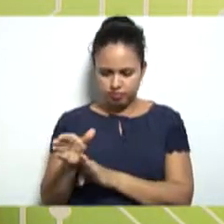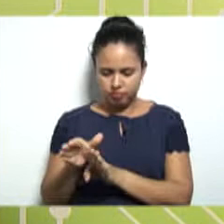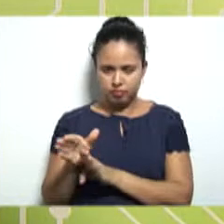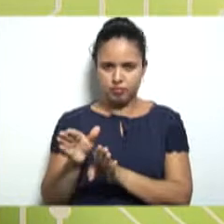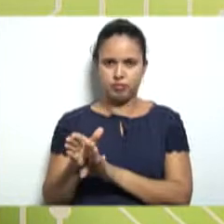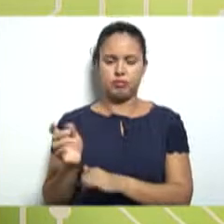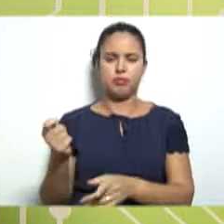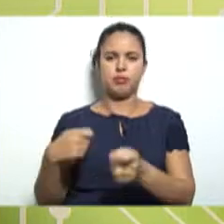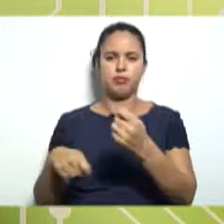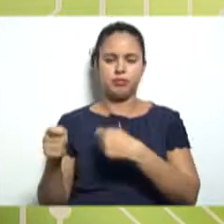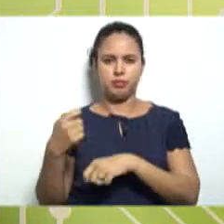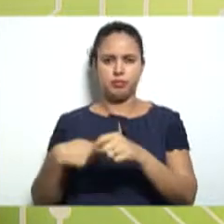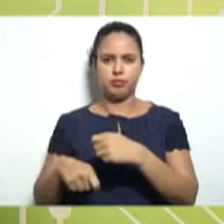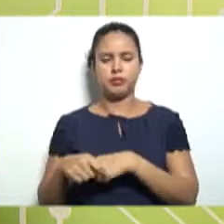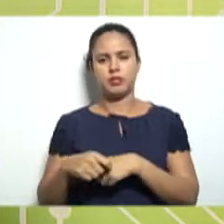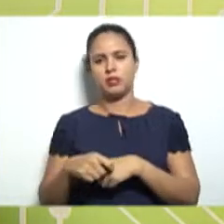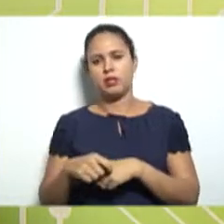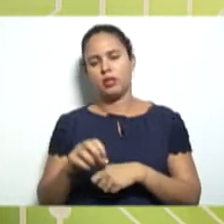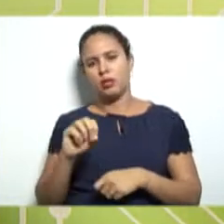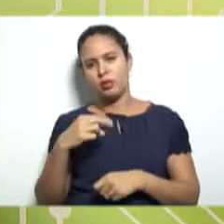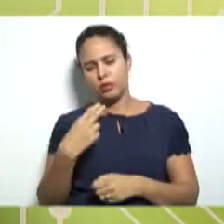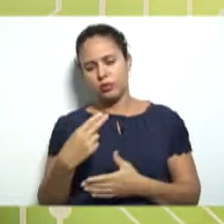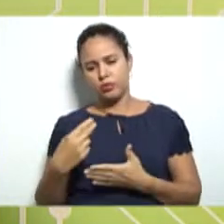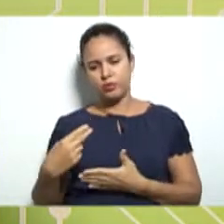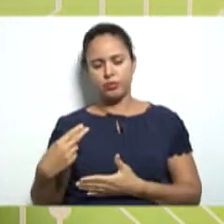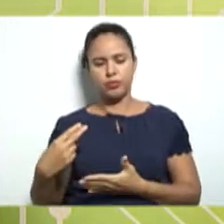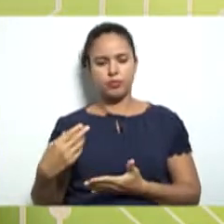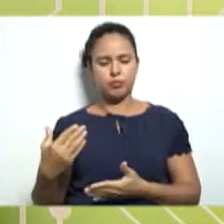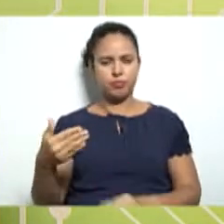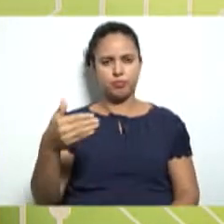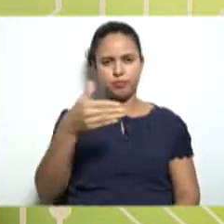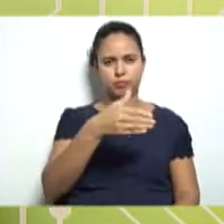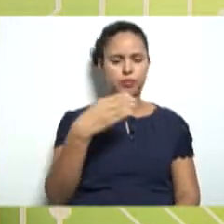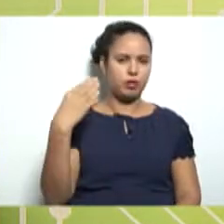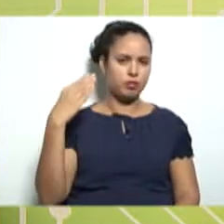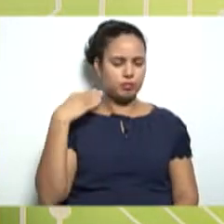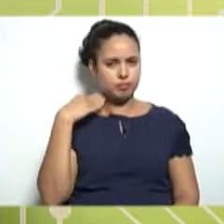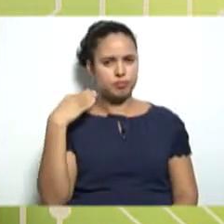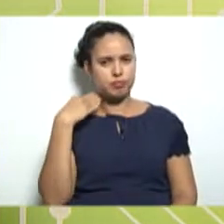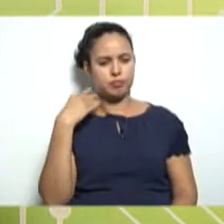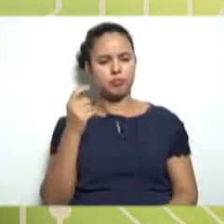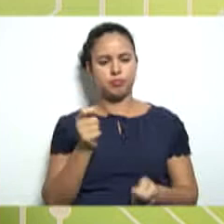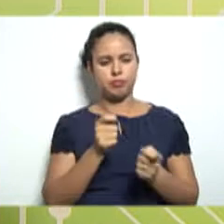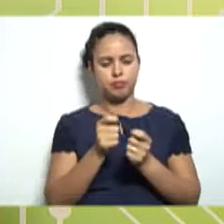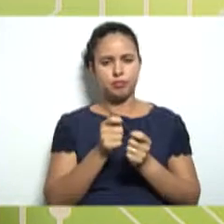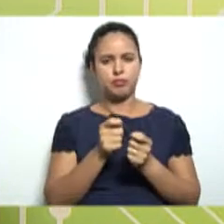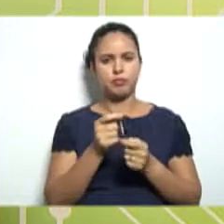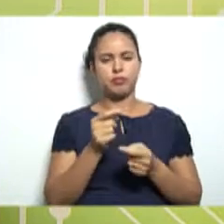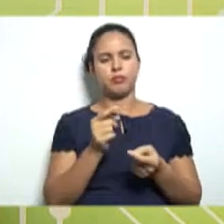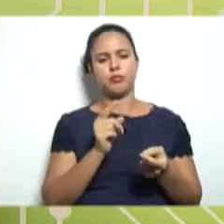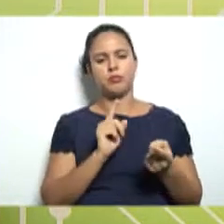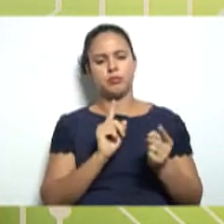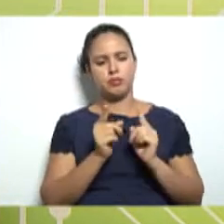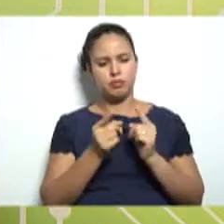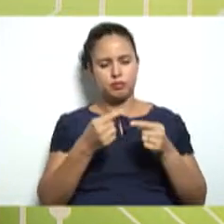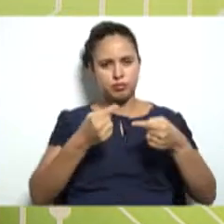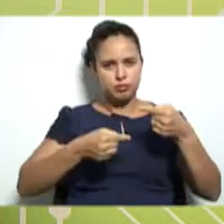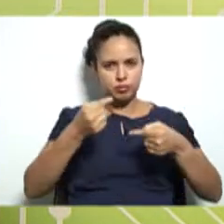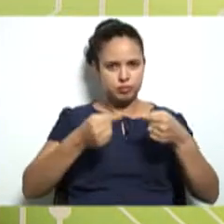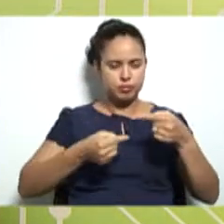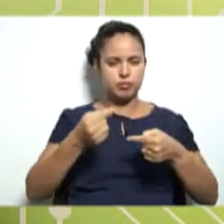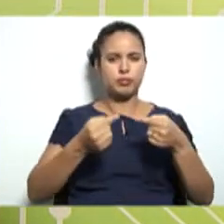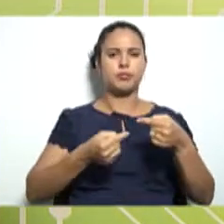vai lá negociar com o banco essa tomada de crédito é o conselho administrativo. Todas essas decisões vêm da assembleia, o